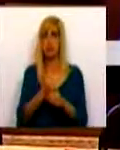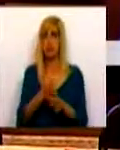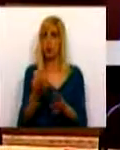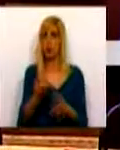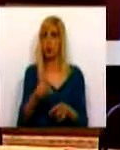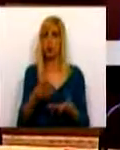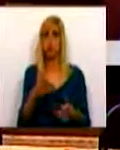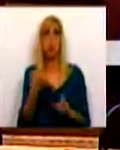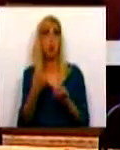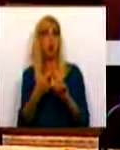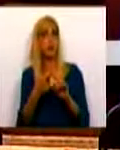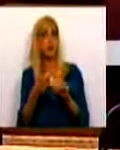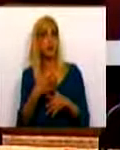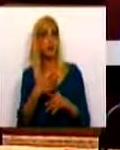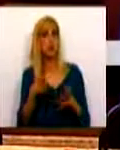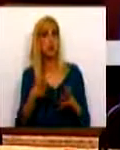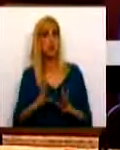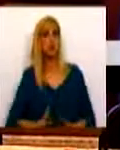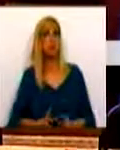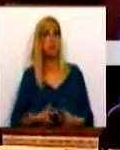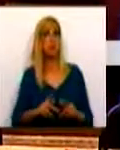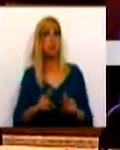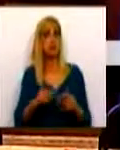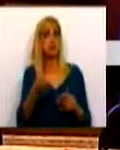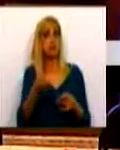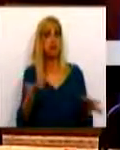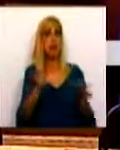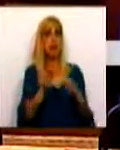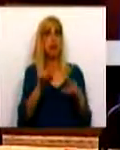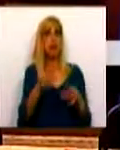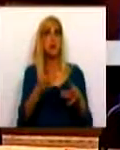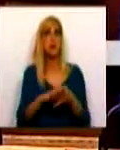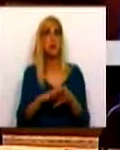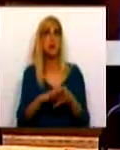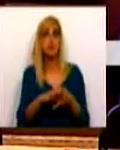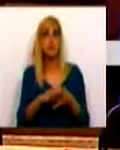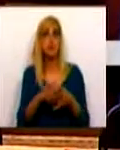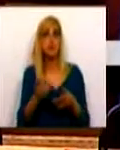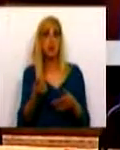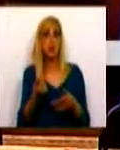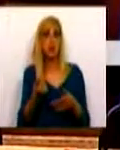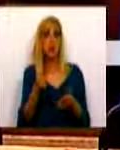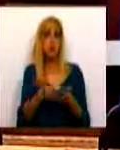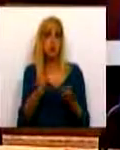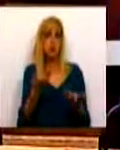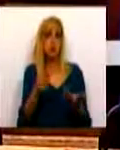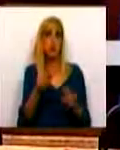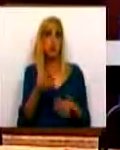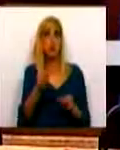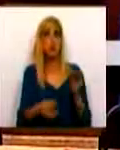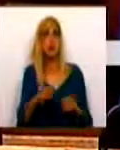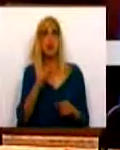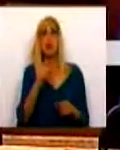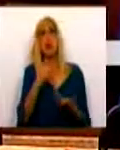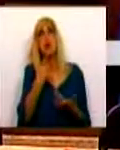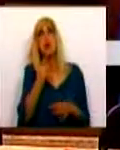Uma delas é o gradualismo no que diz relativamente aos custos da justiça. Não pode ser ou tudo ou